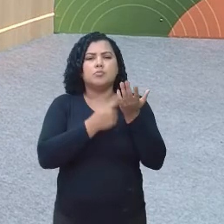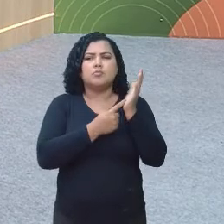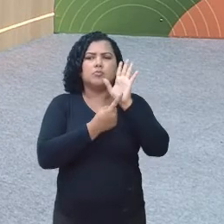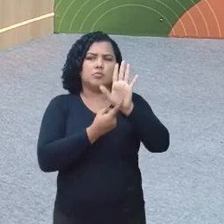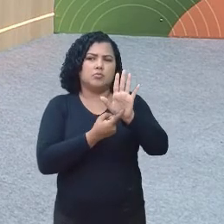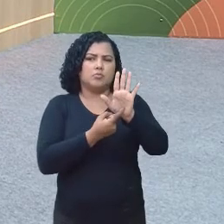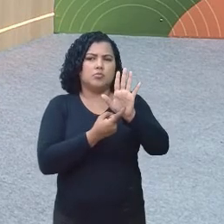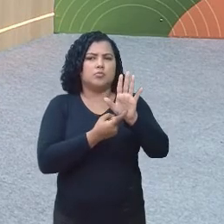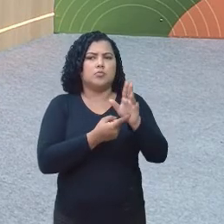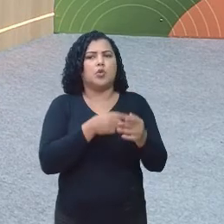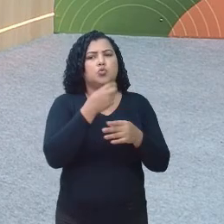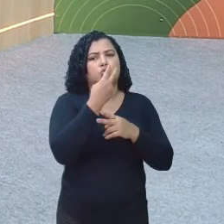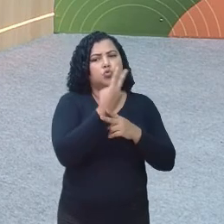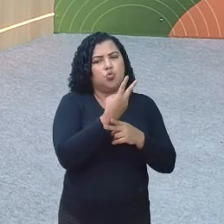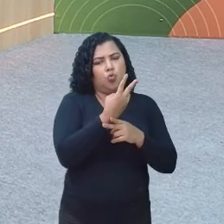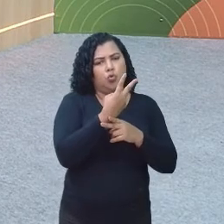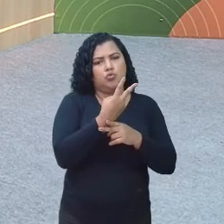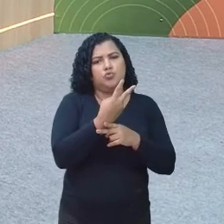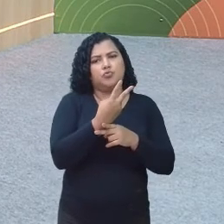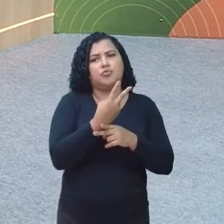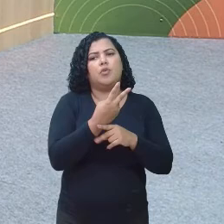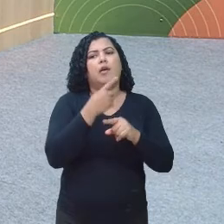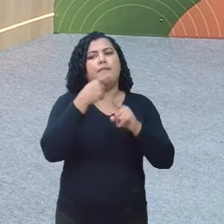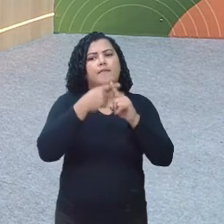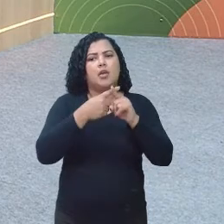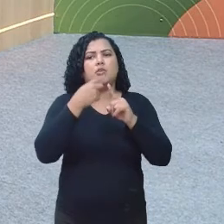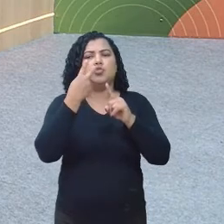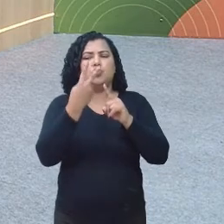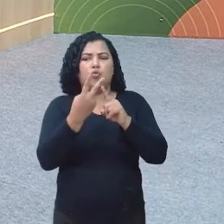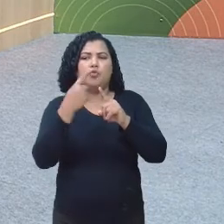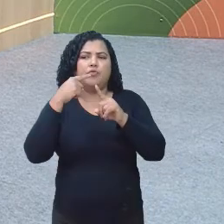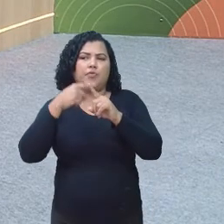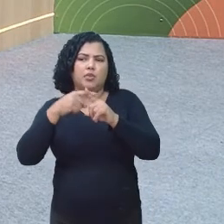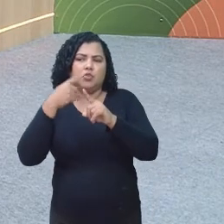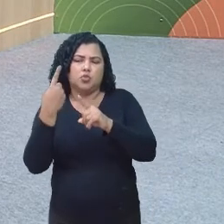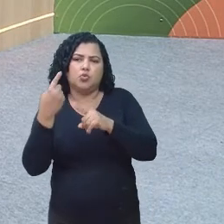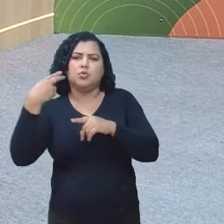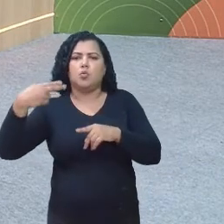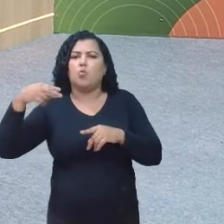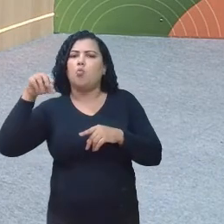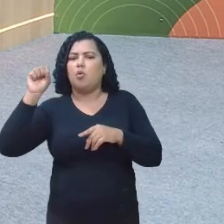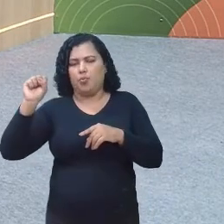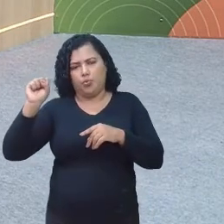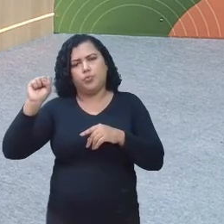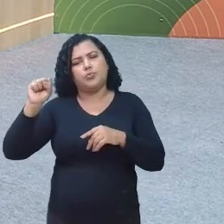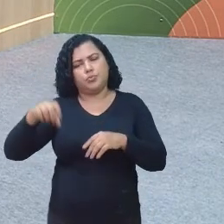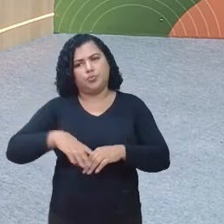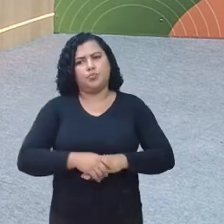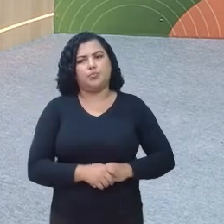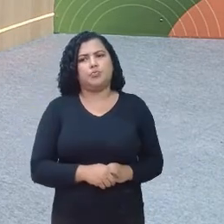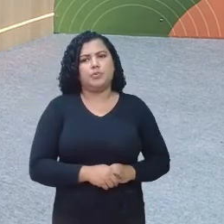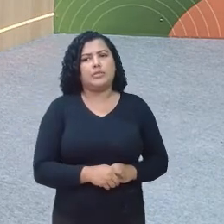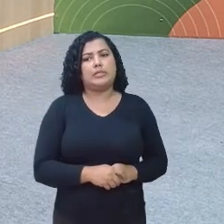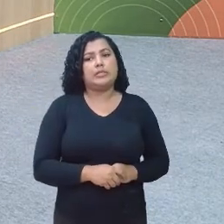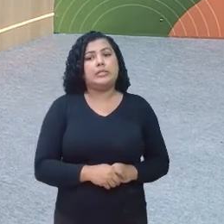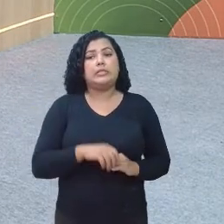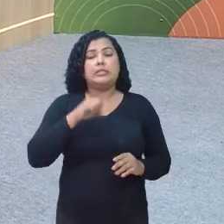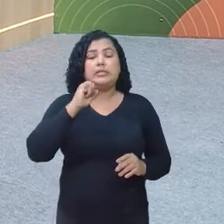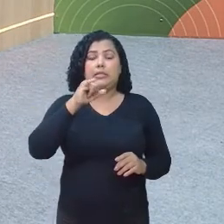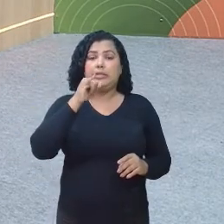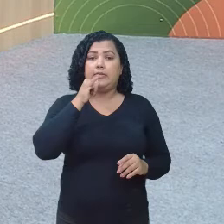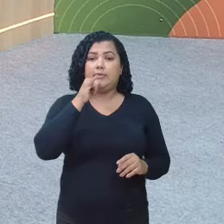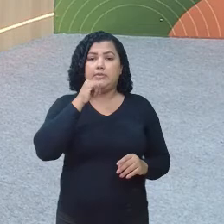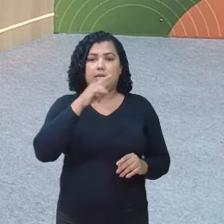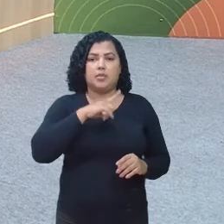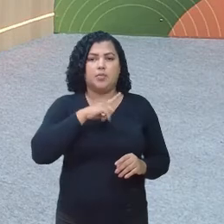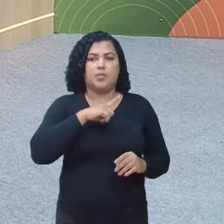né? Ou seja, 2 lados em cada uma das arestas, eu tenho um total de 8 cubos. Se eu tivesse 8